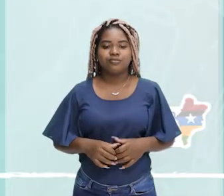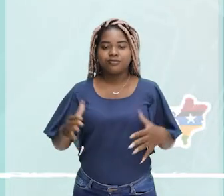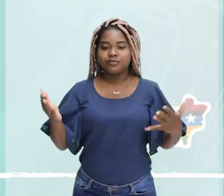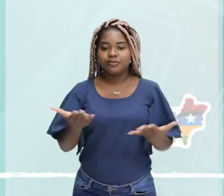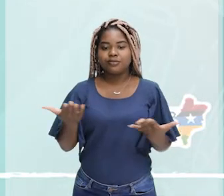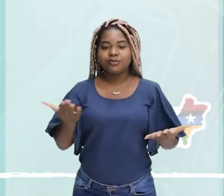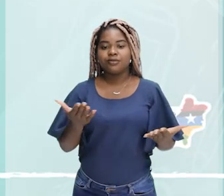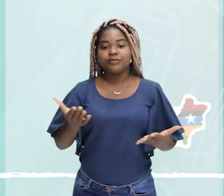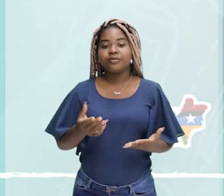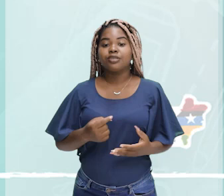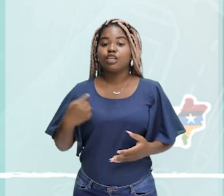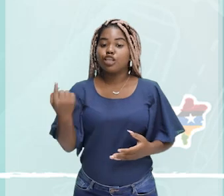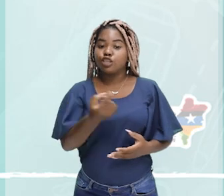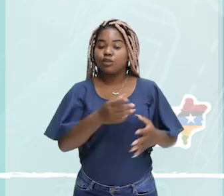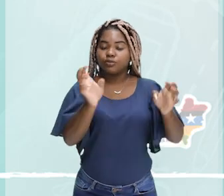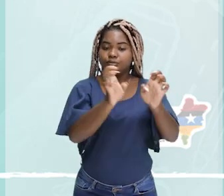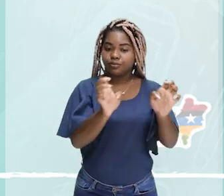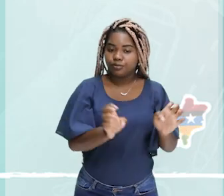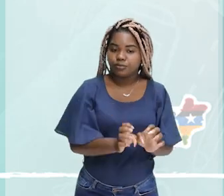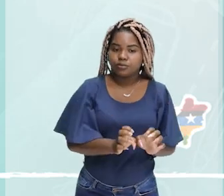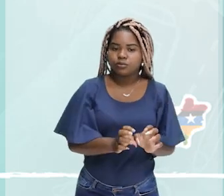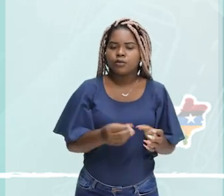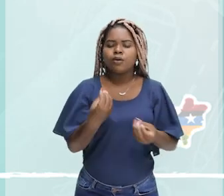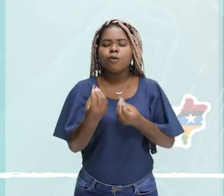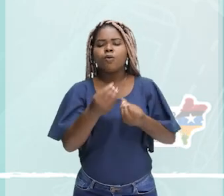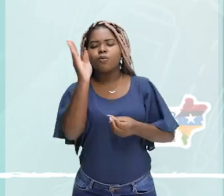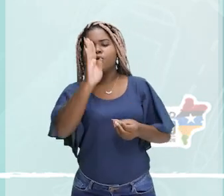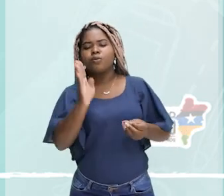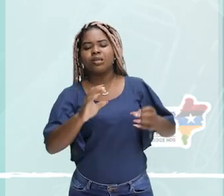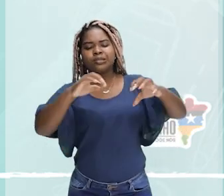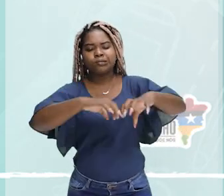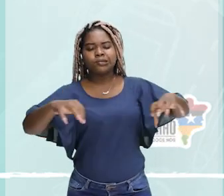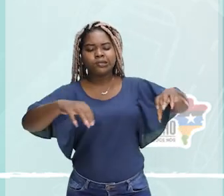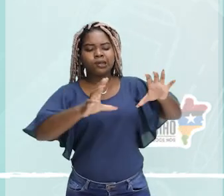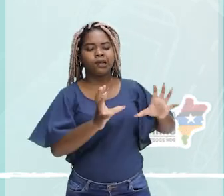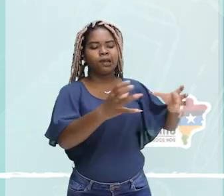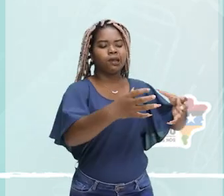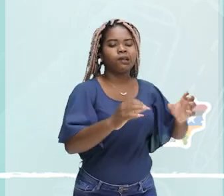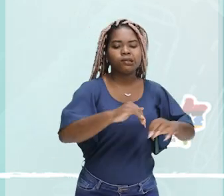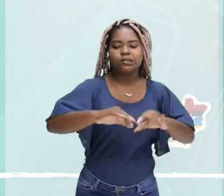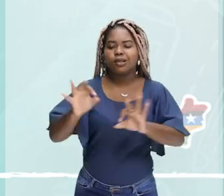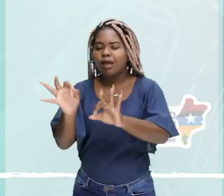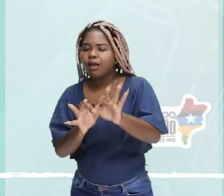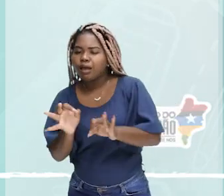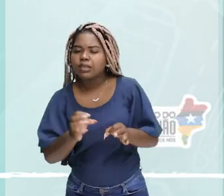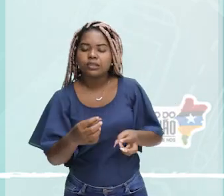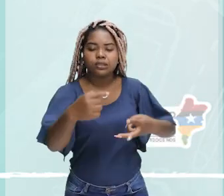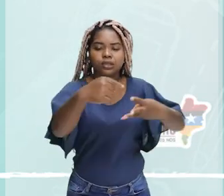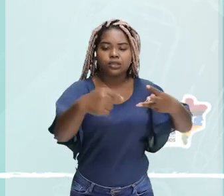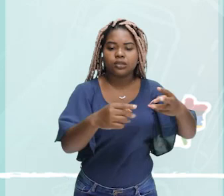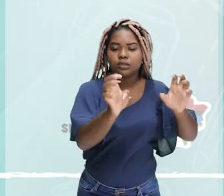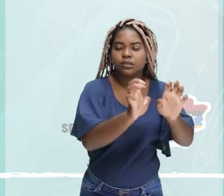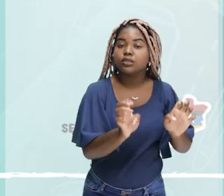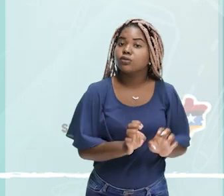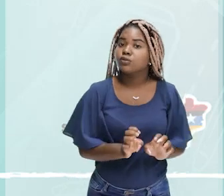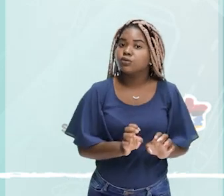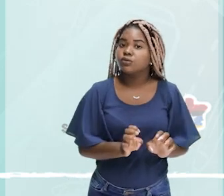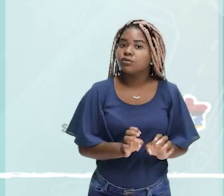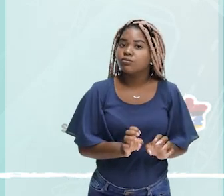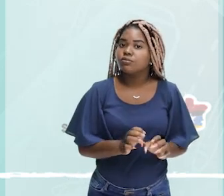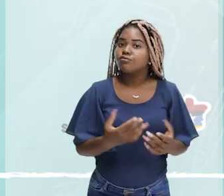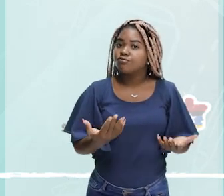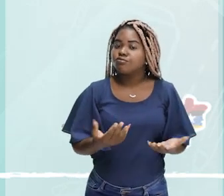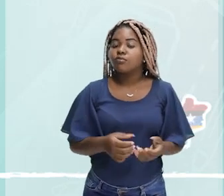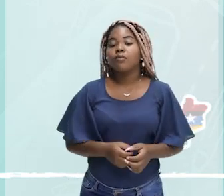agora sobre a nossa estrutura geológica. Marcos, como é que o Brasil está dividido em relação a essas três estruturas? Como eu acabei de dizer para vocês, o